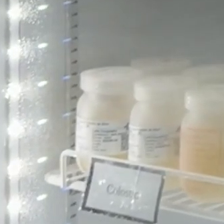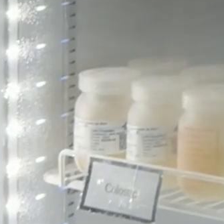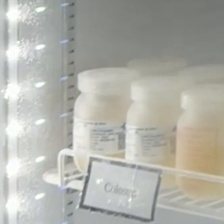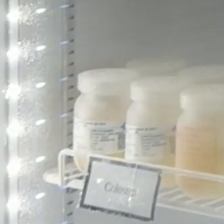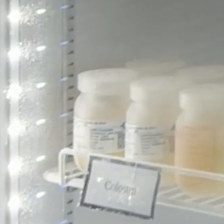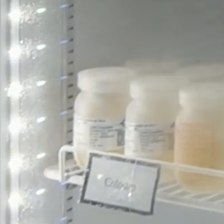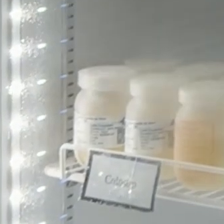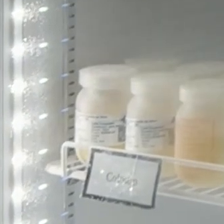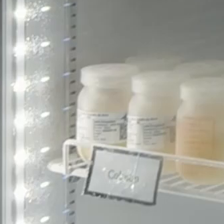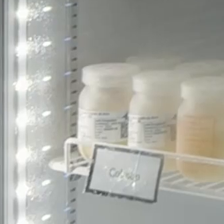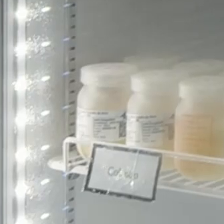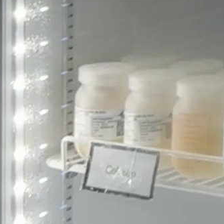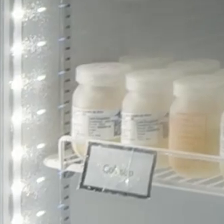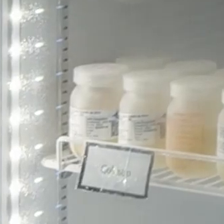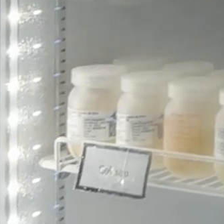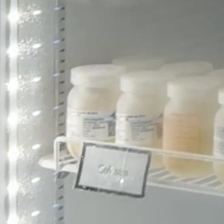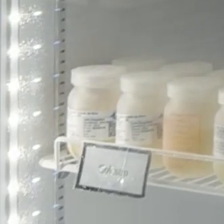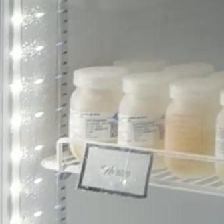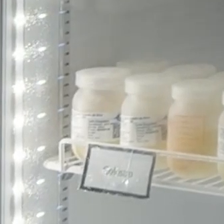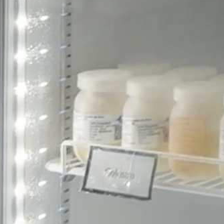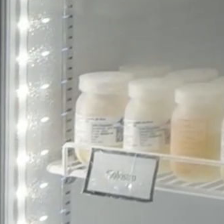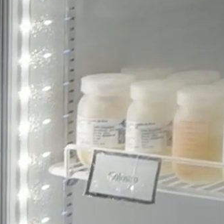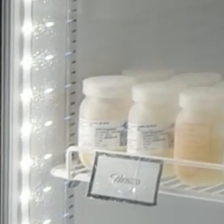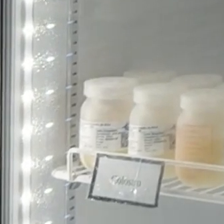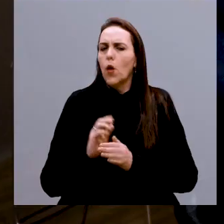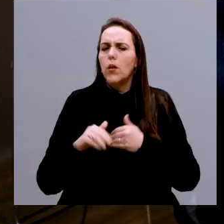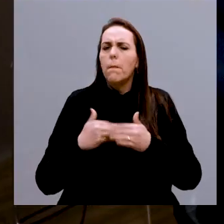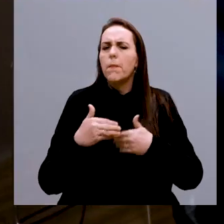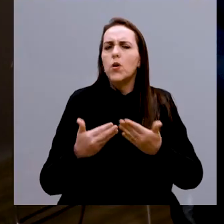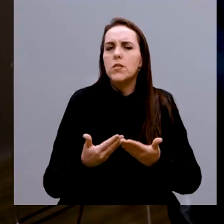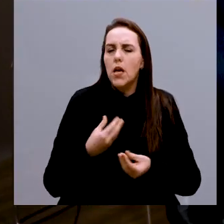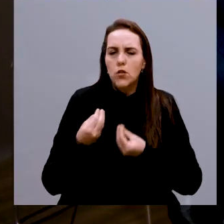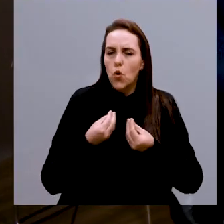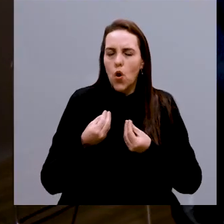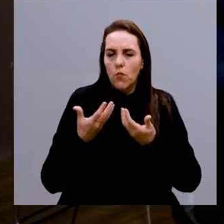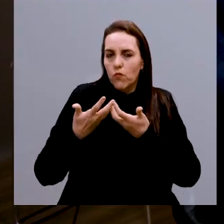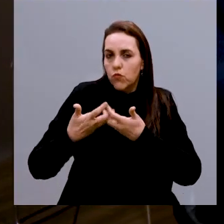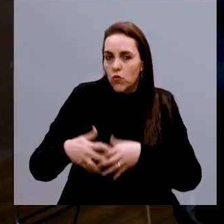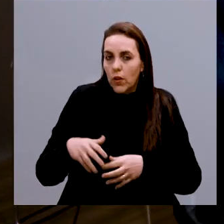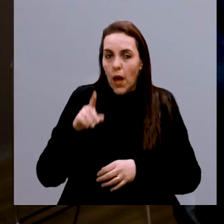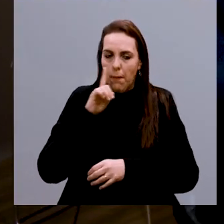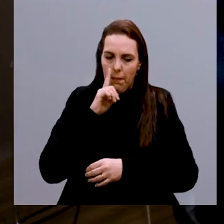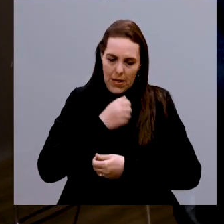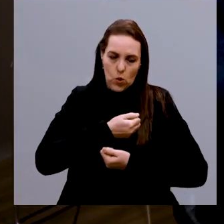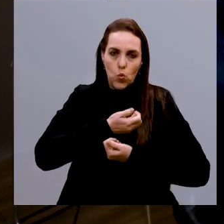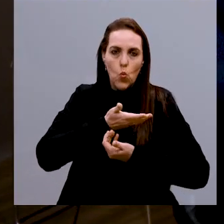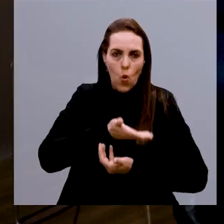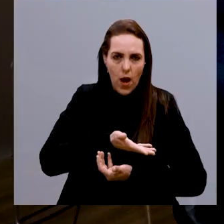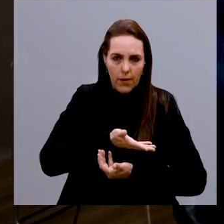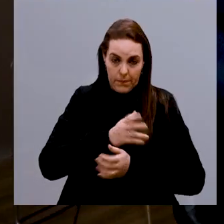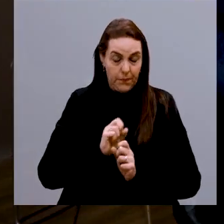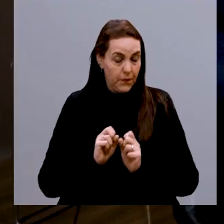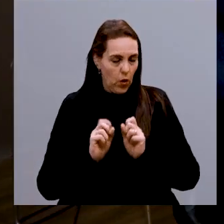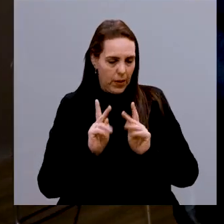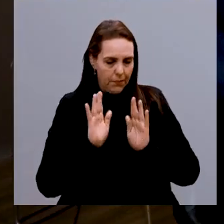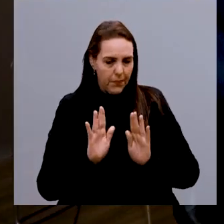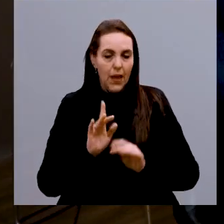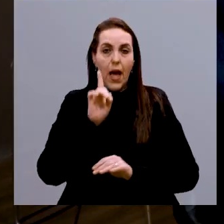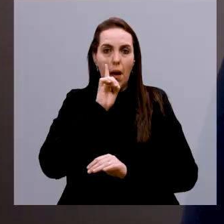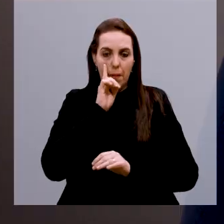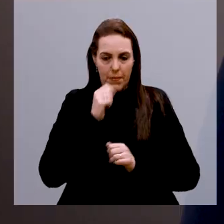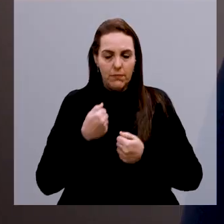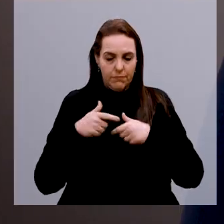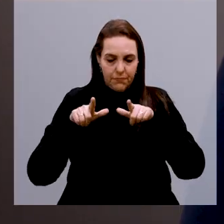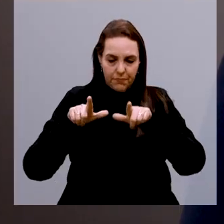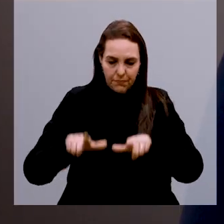Então, ele passa por um muito rigoroso. E quais são os processos, os passos? A mãe doa? Tá, então a mãe faz a doação